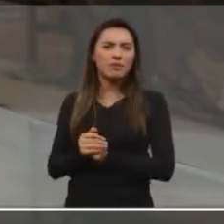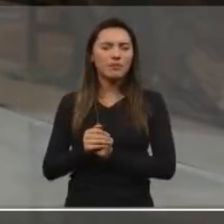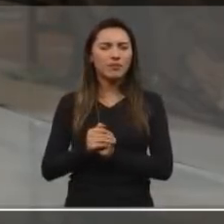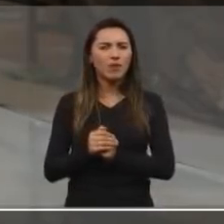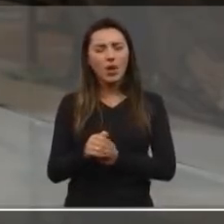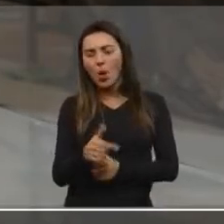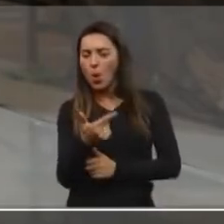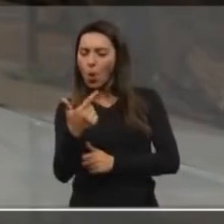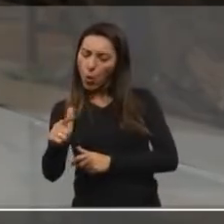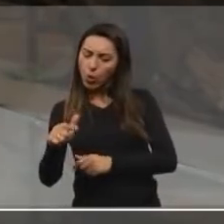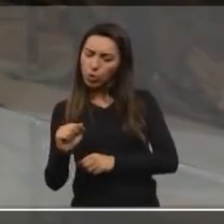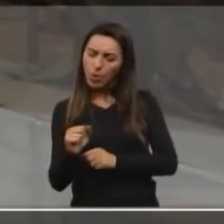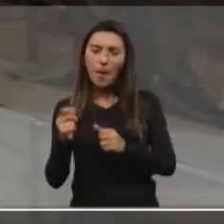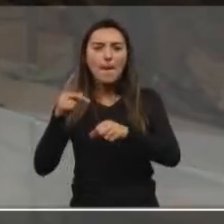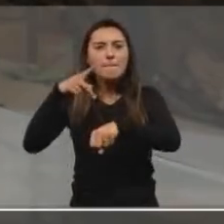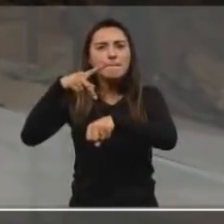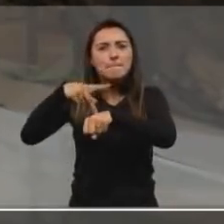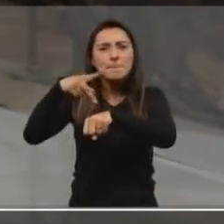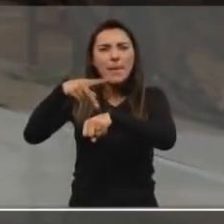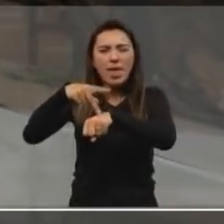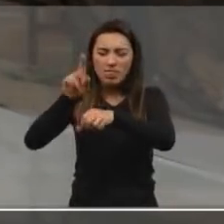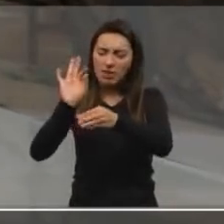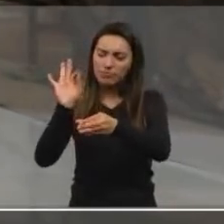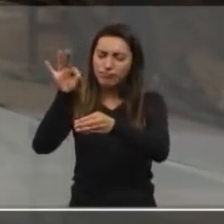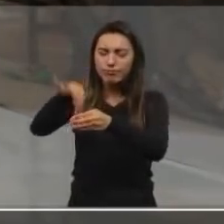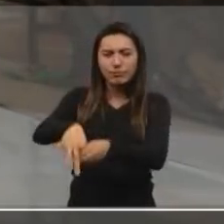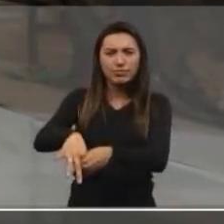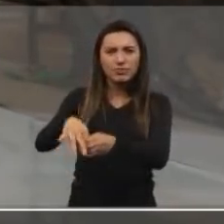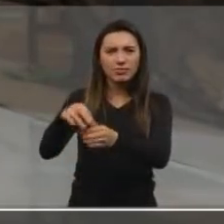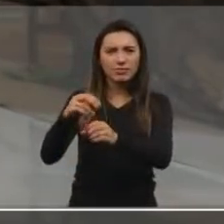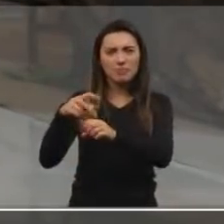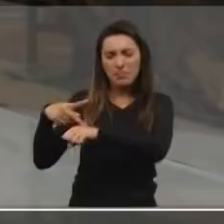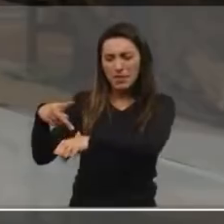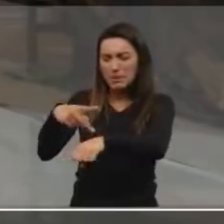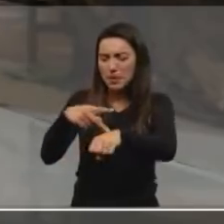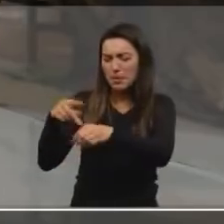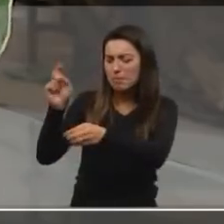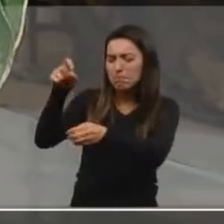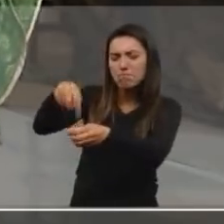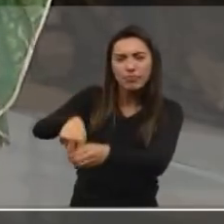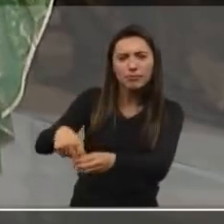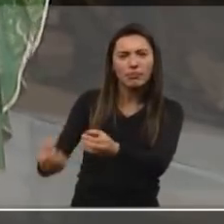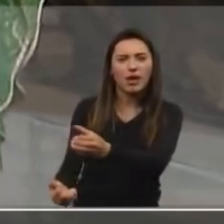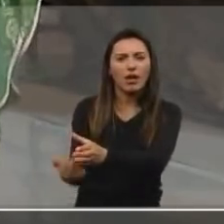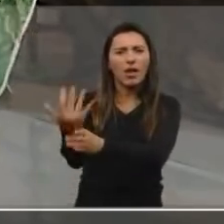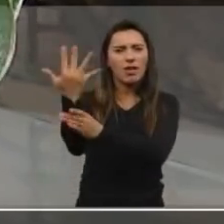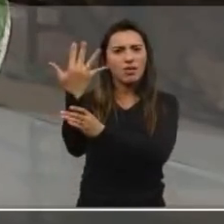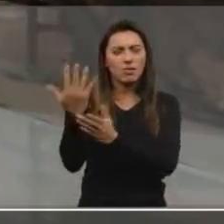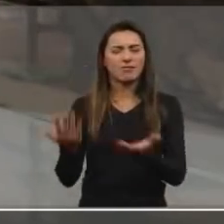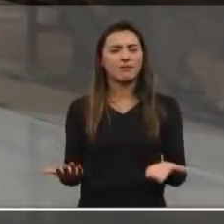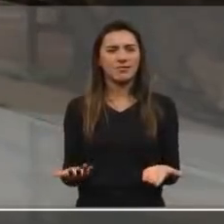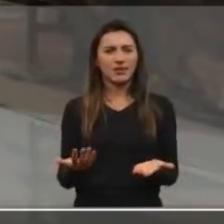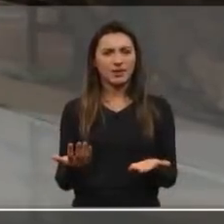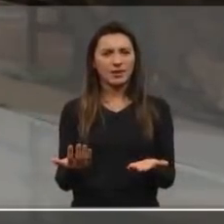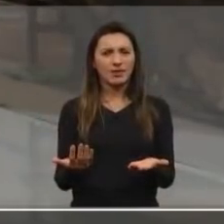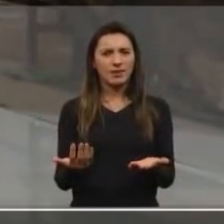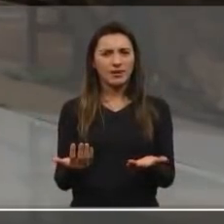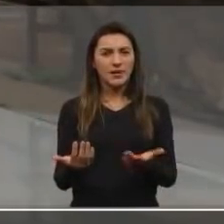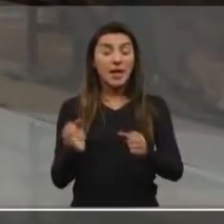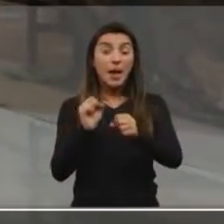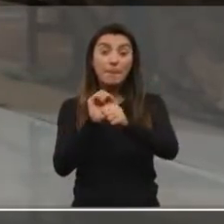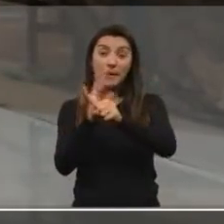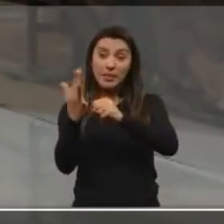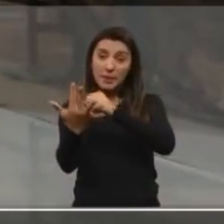mensagens eu diria que a própria pandemia me perdoe dizer ela de alguma forma é como um arado